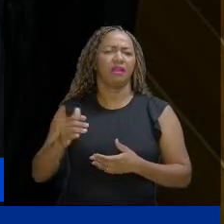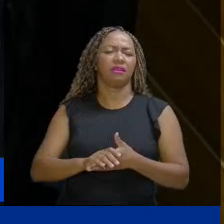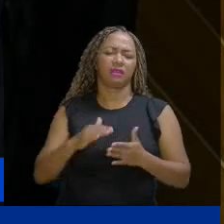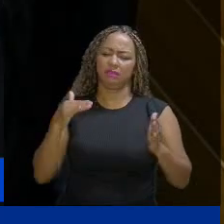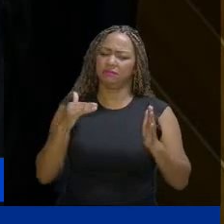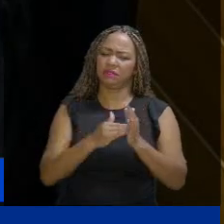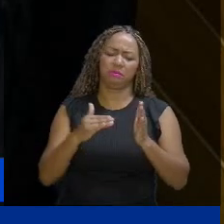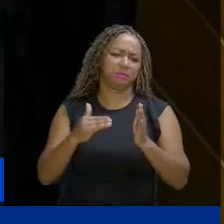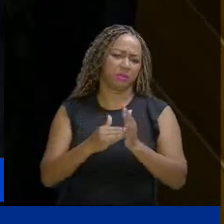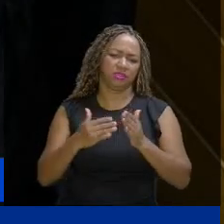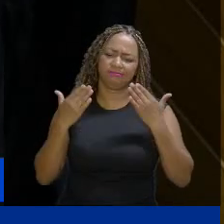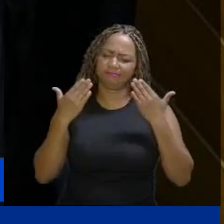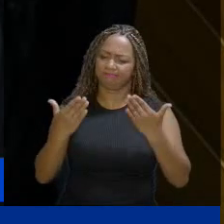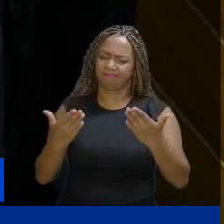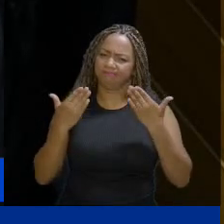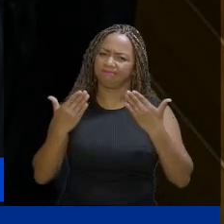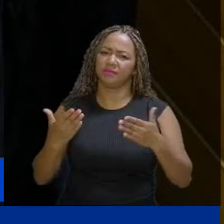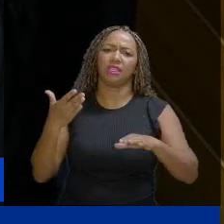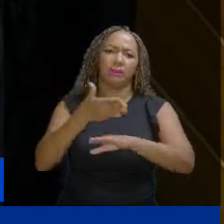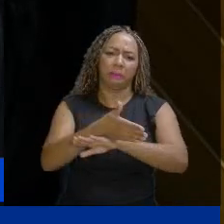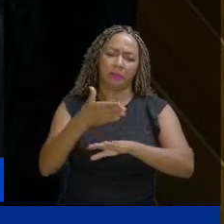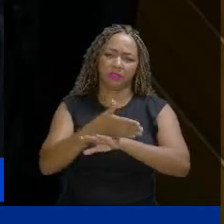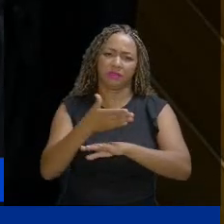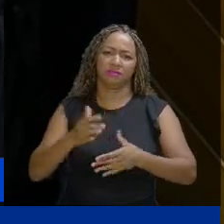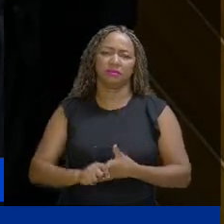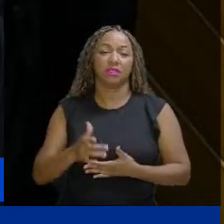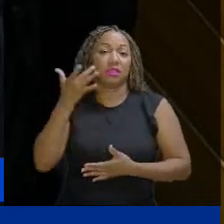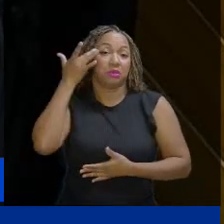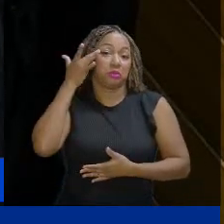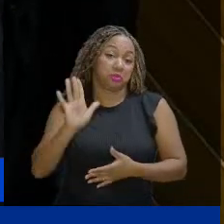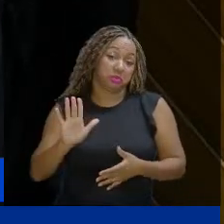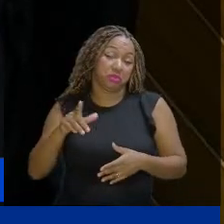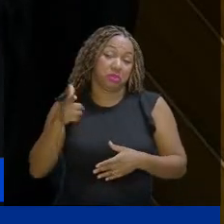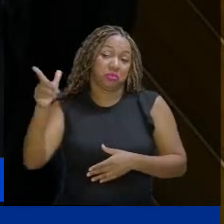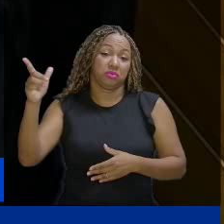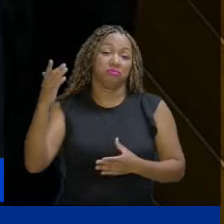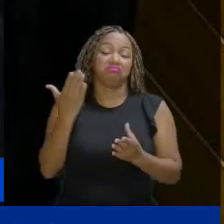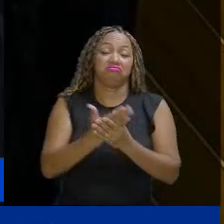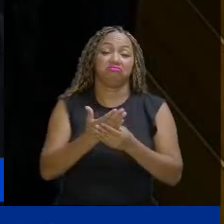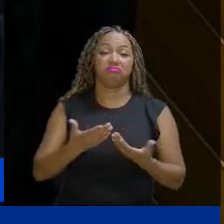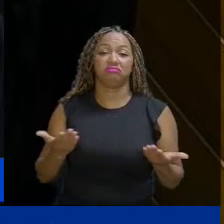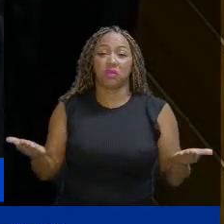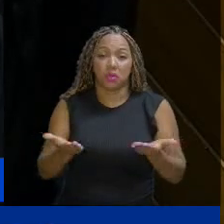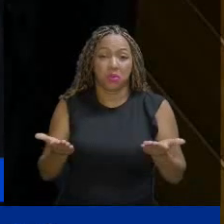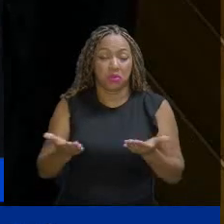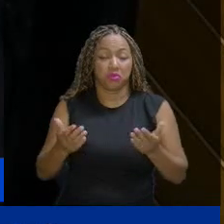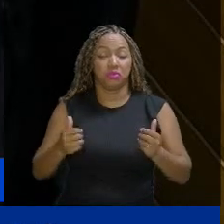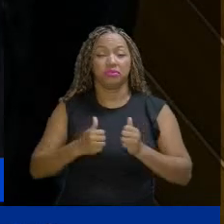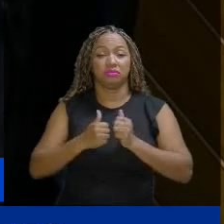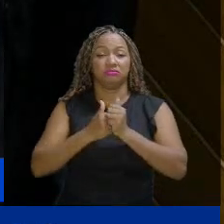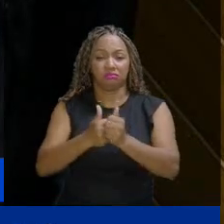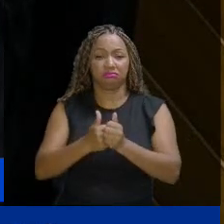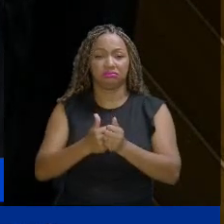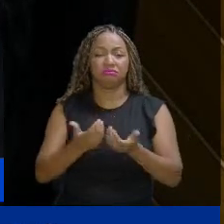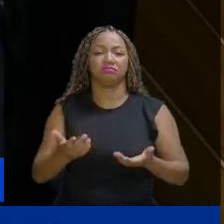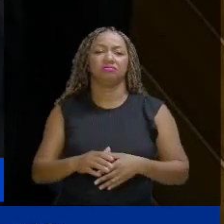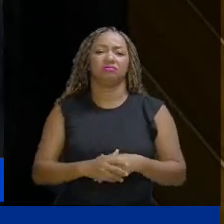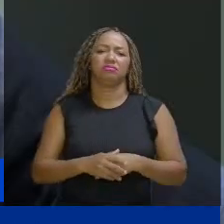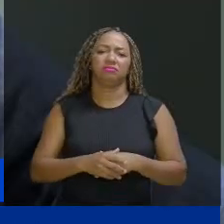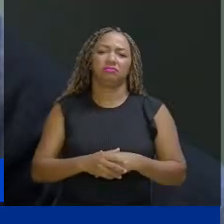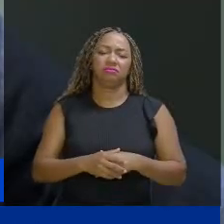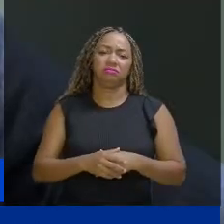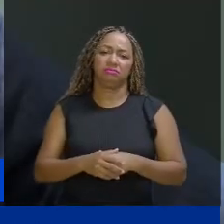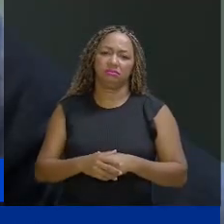por impedidos, suspeitos. Eu imagino que acho que foi isso, eu não sei dos outros processos. Então, hoje, eu sigo os